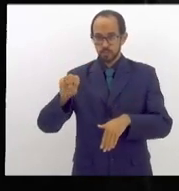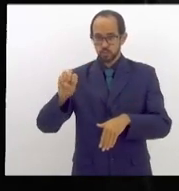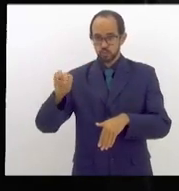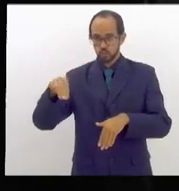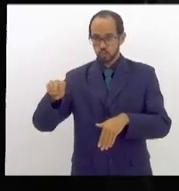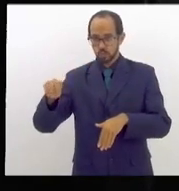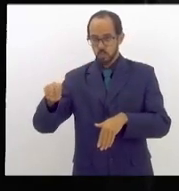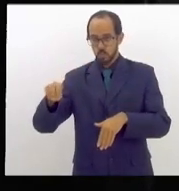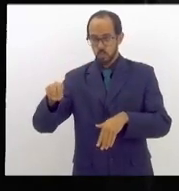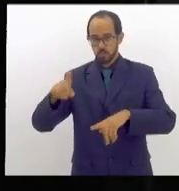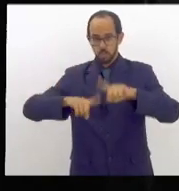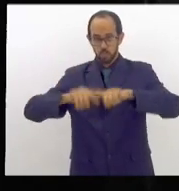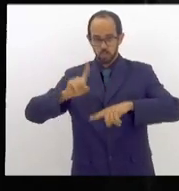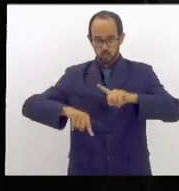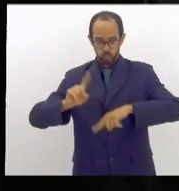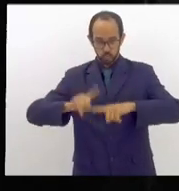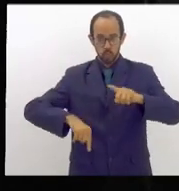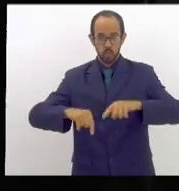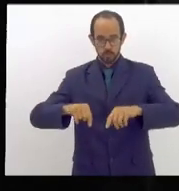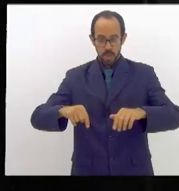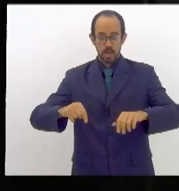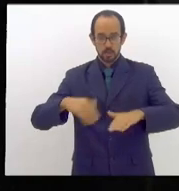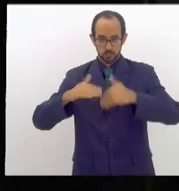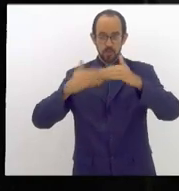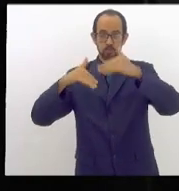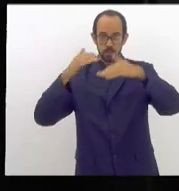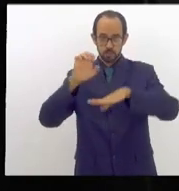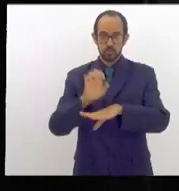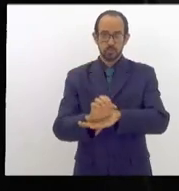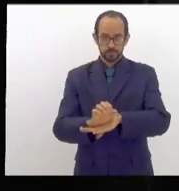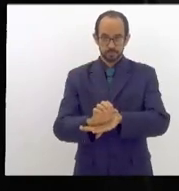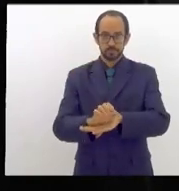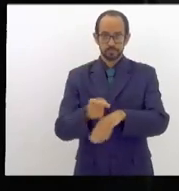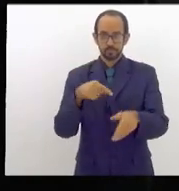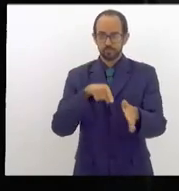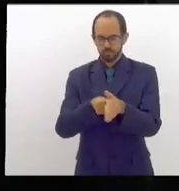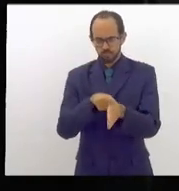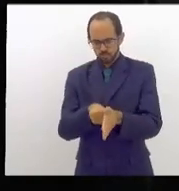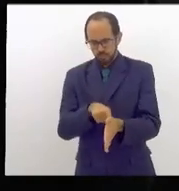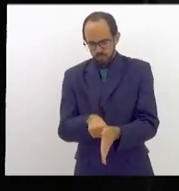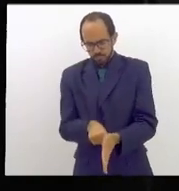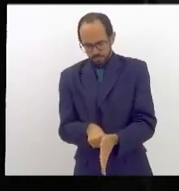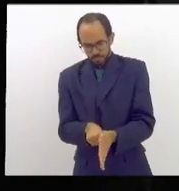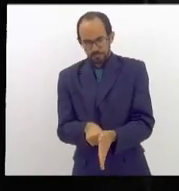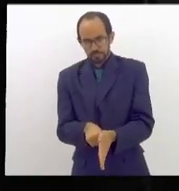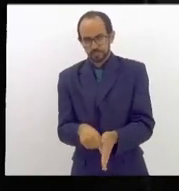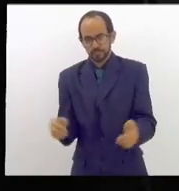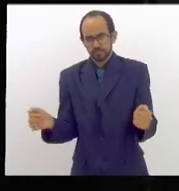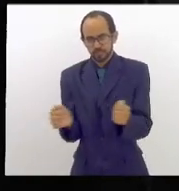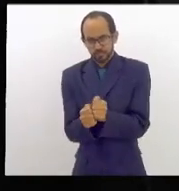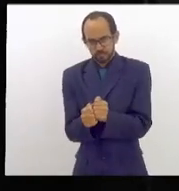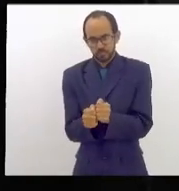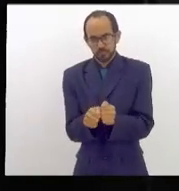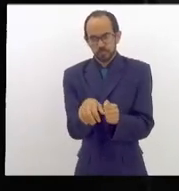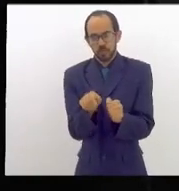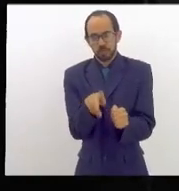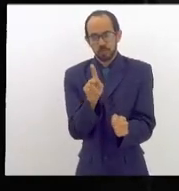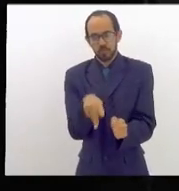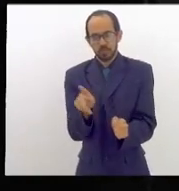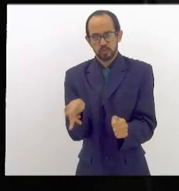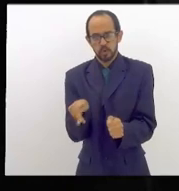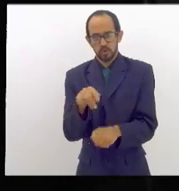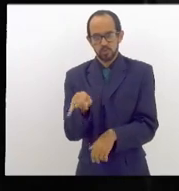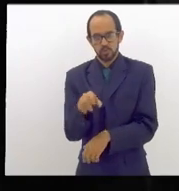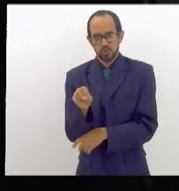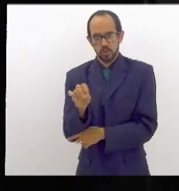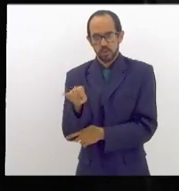Lead para agenda do desenvolvimento do Estado um dos pesquisadores envolvidos um dos coordenadores desse projeto que é o professor Joilson Cabral